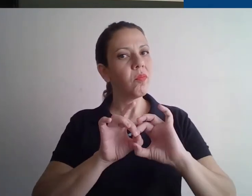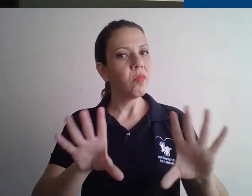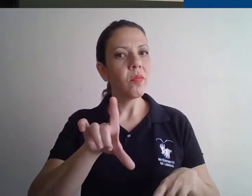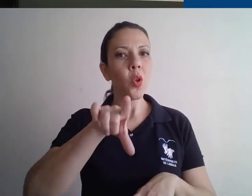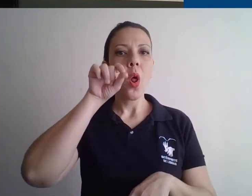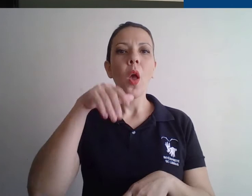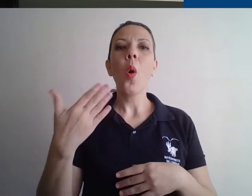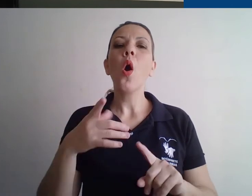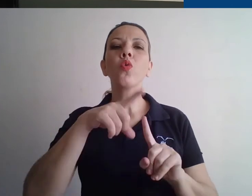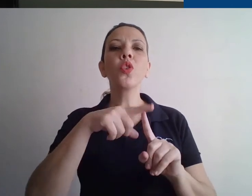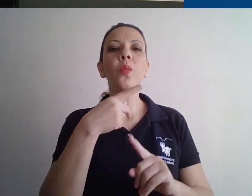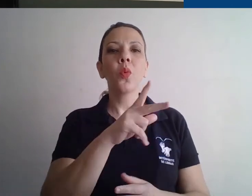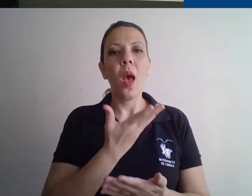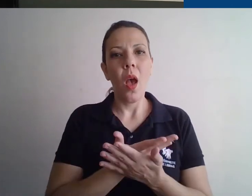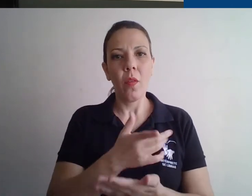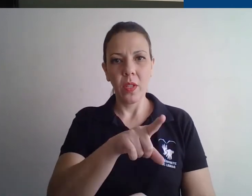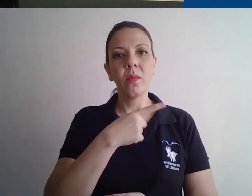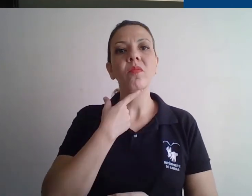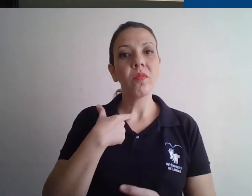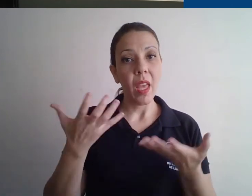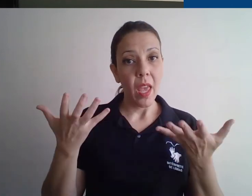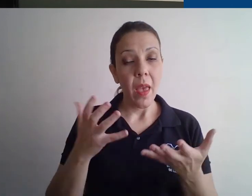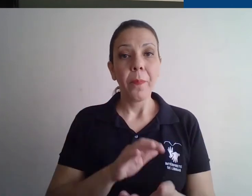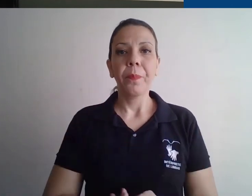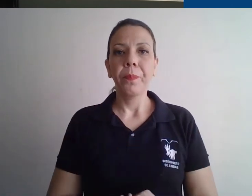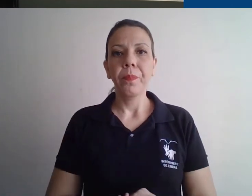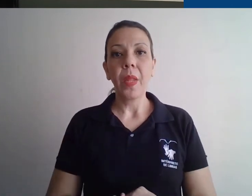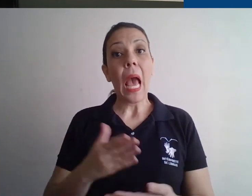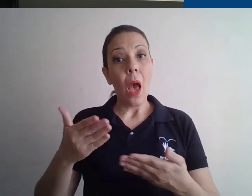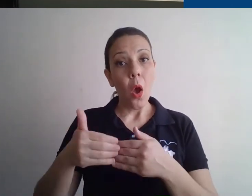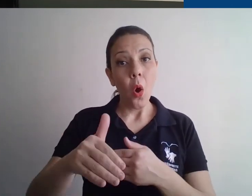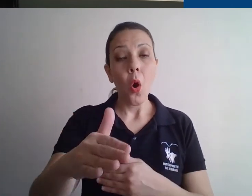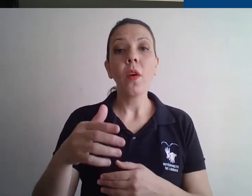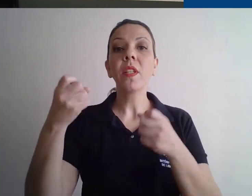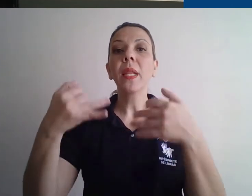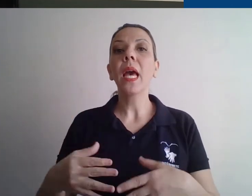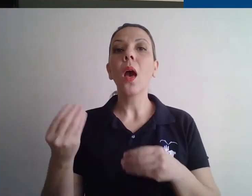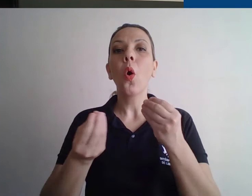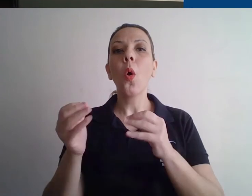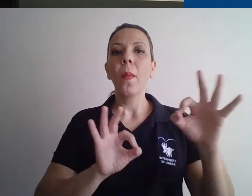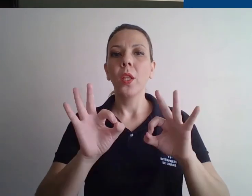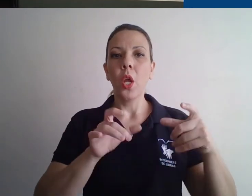sua preferência de como dar a aula. Então fique à vontade para decidir qual tipo de aula que te apetece